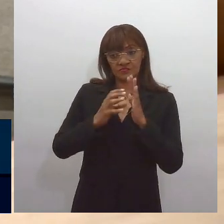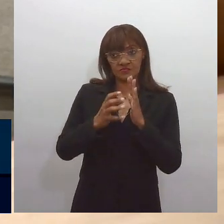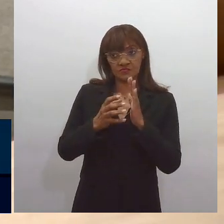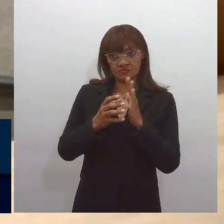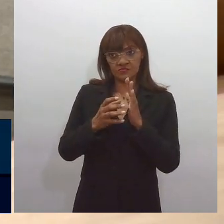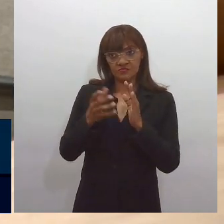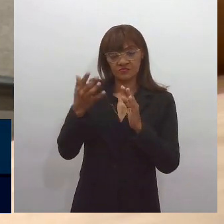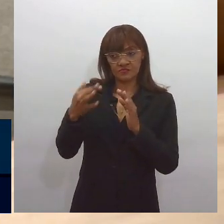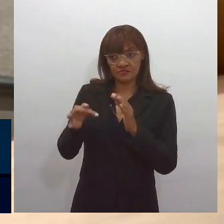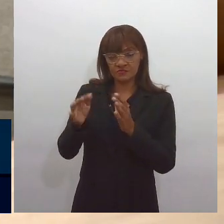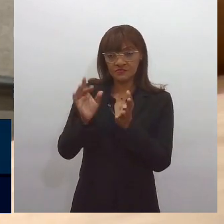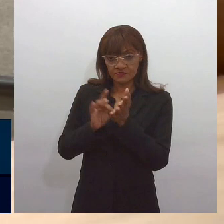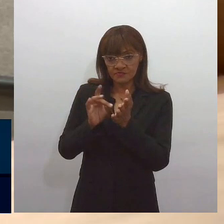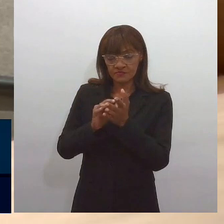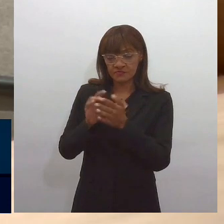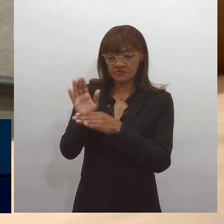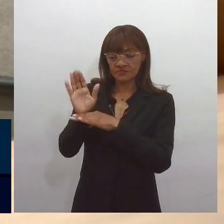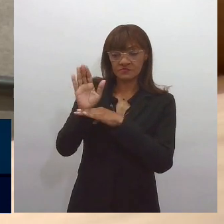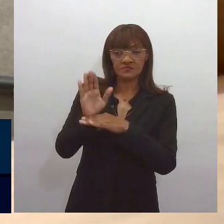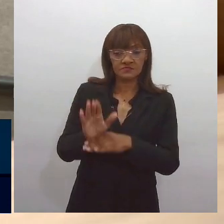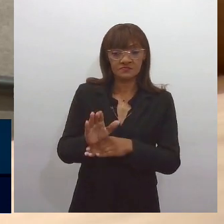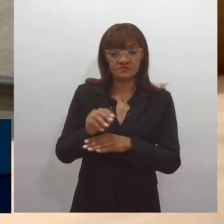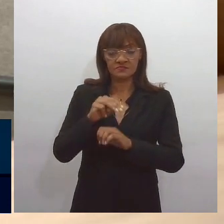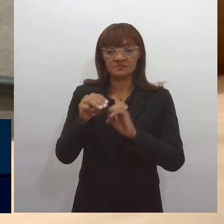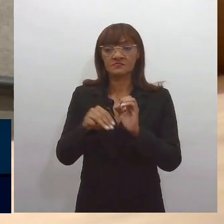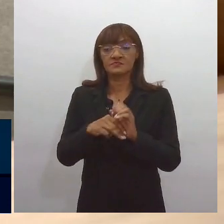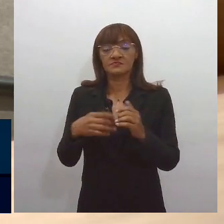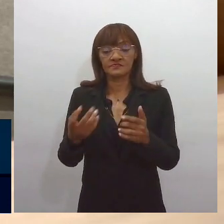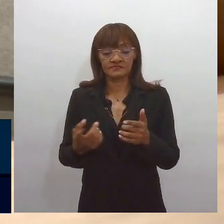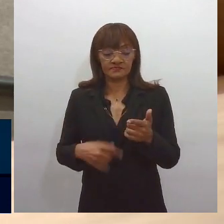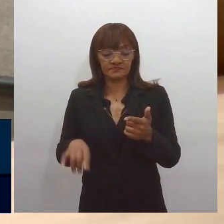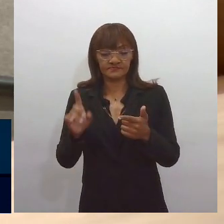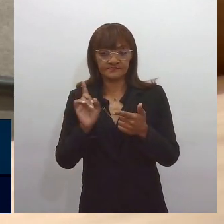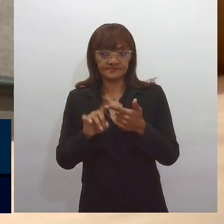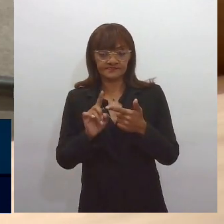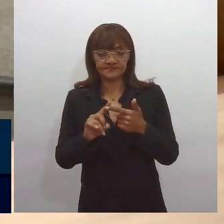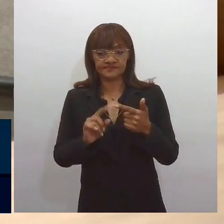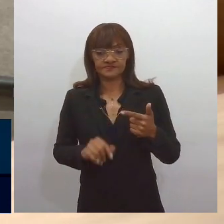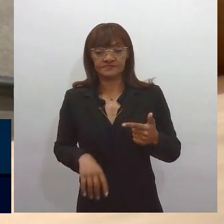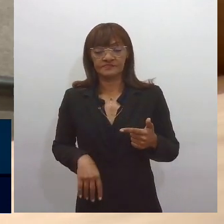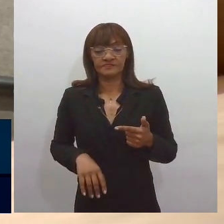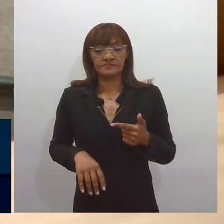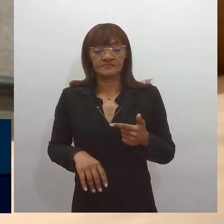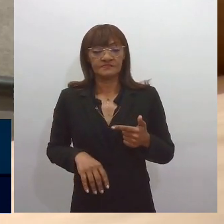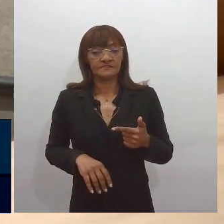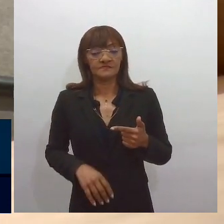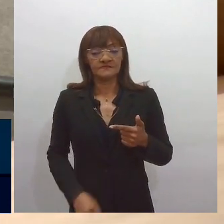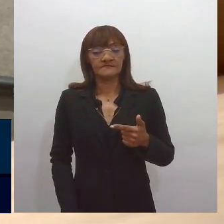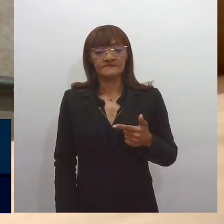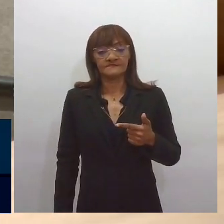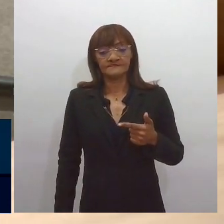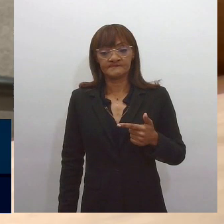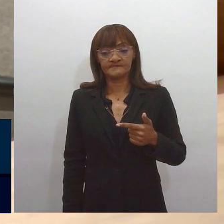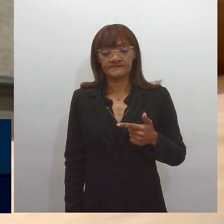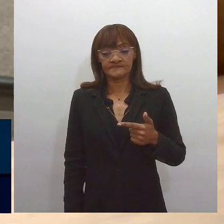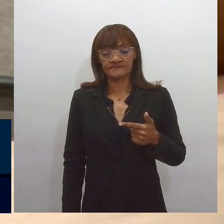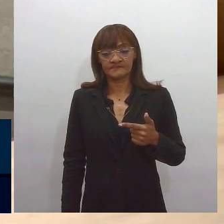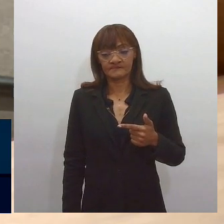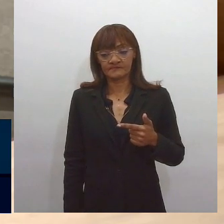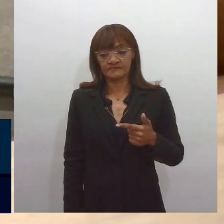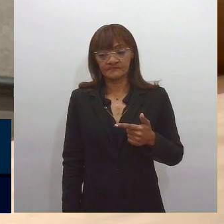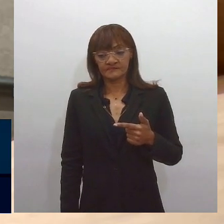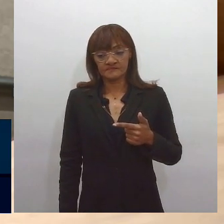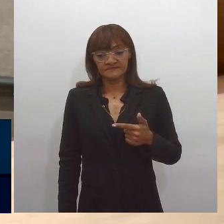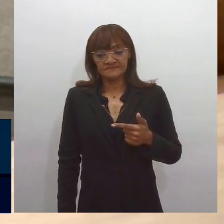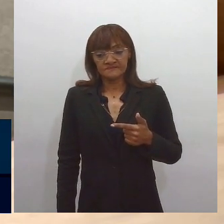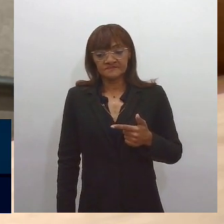com os recursos Outro ponto que chama atenção e aí eu não sei se vocês como técnicos acho que